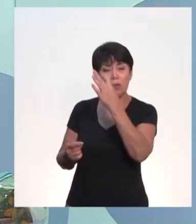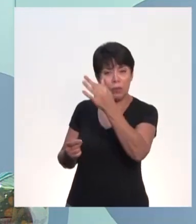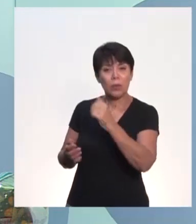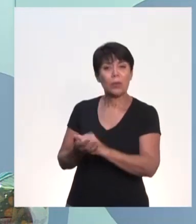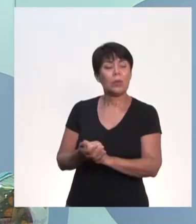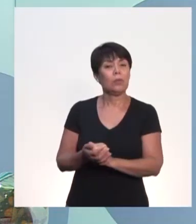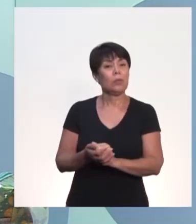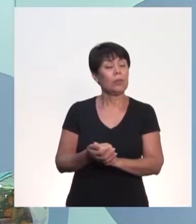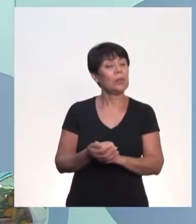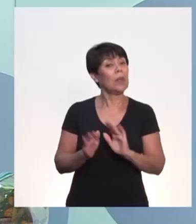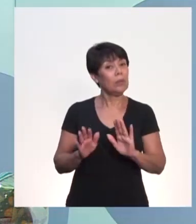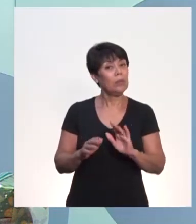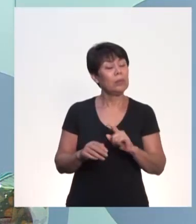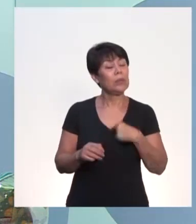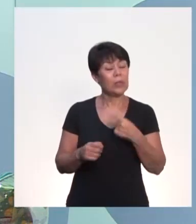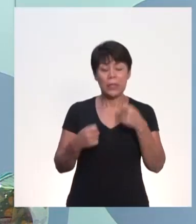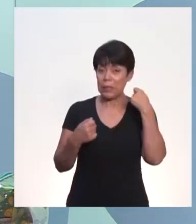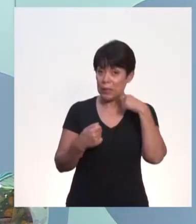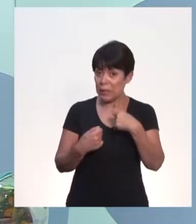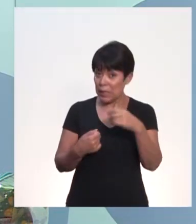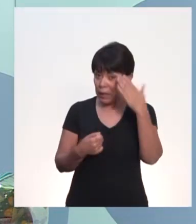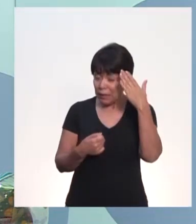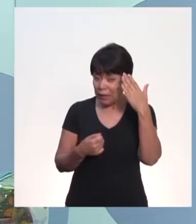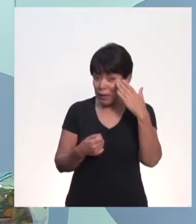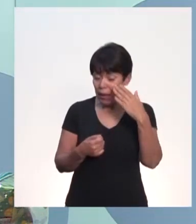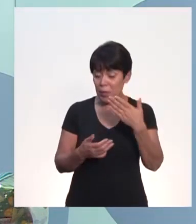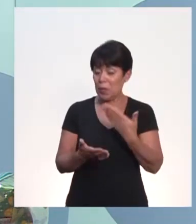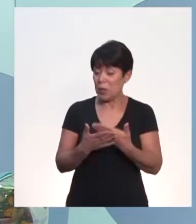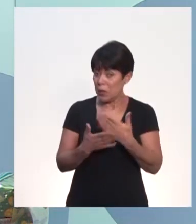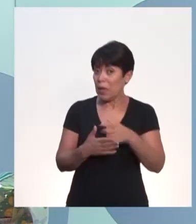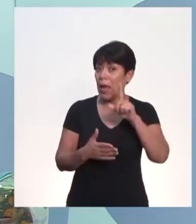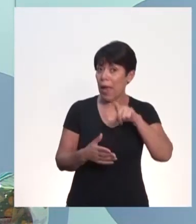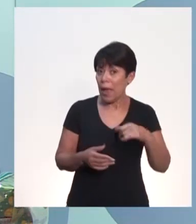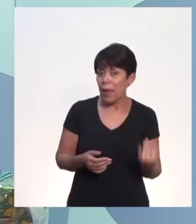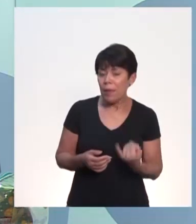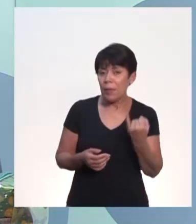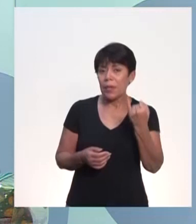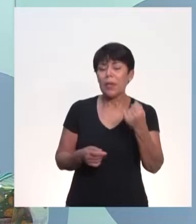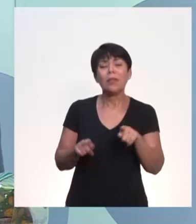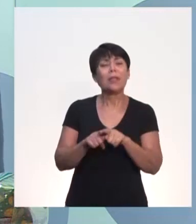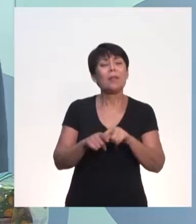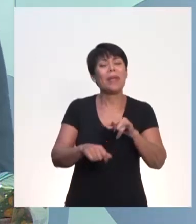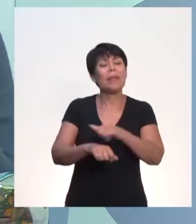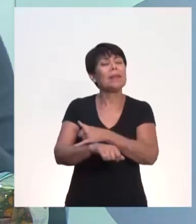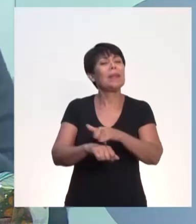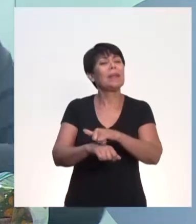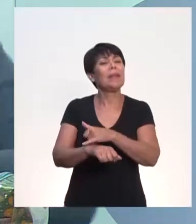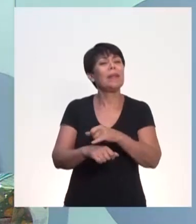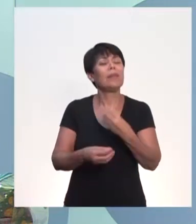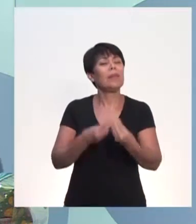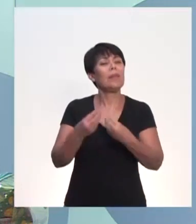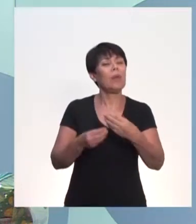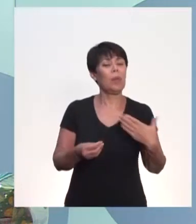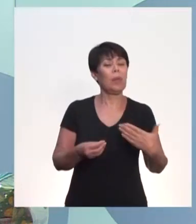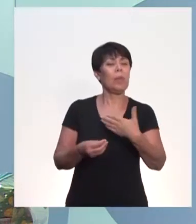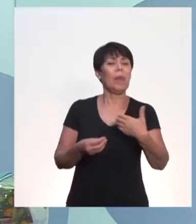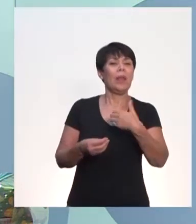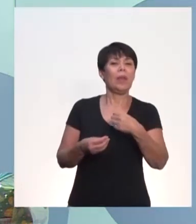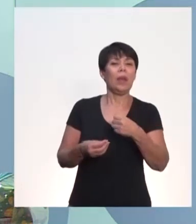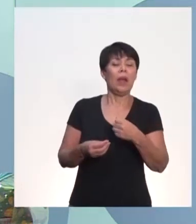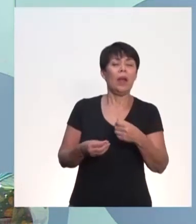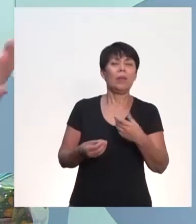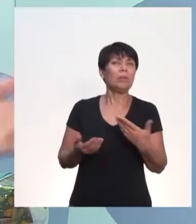gente compreende a importância do estudo e trabalhar algumas técnicas e como que a gente pode melhorar a forma com que a gente já